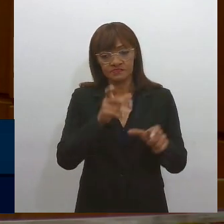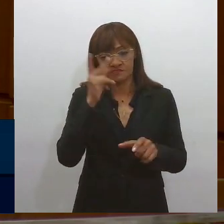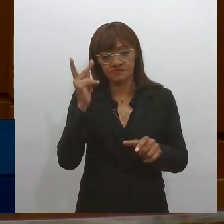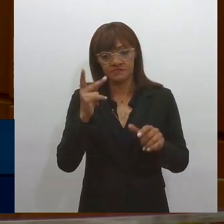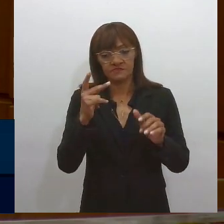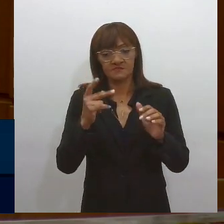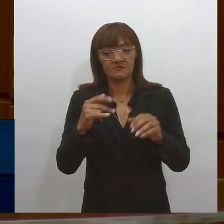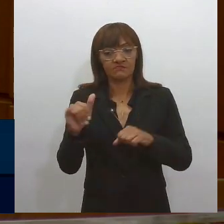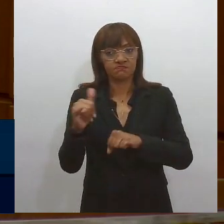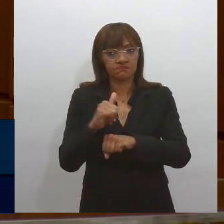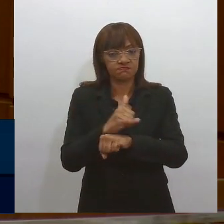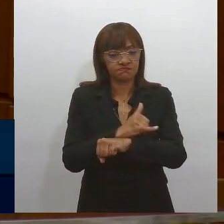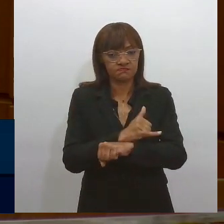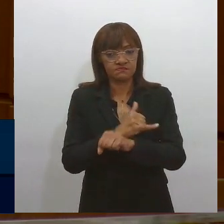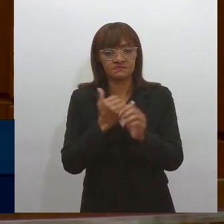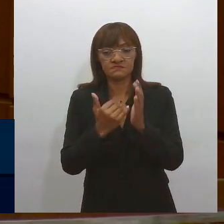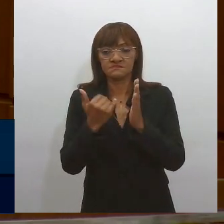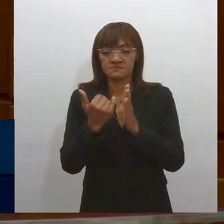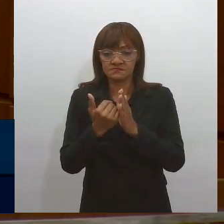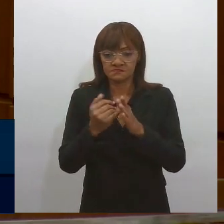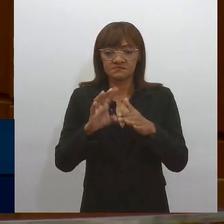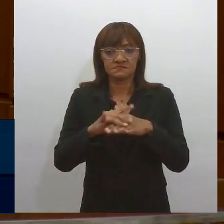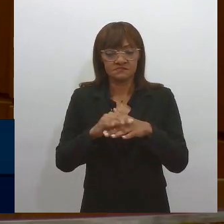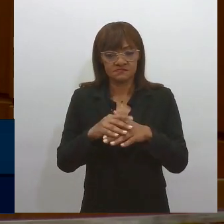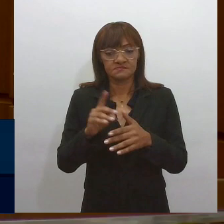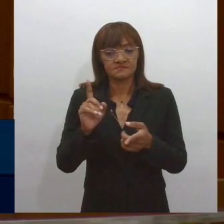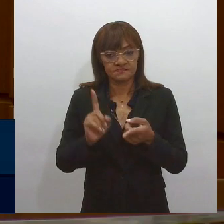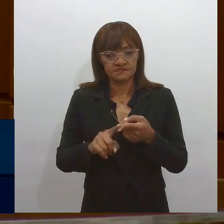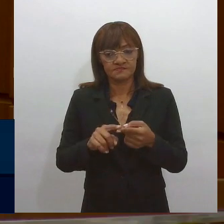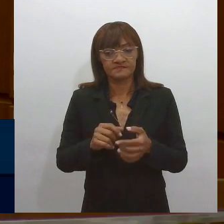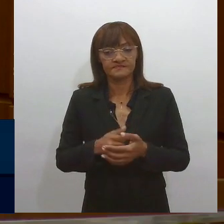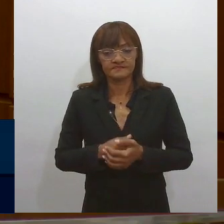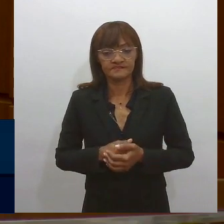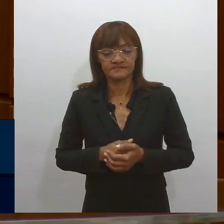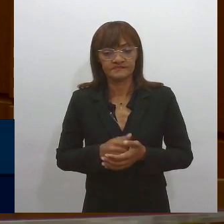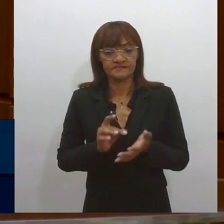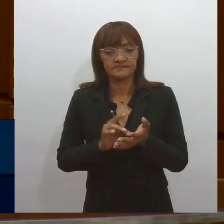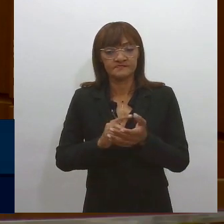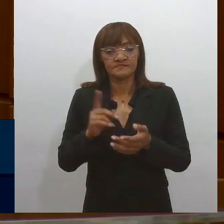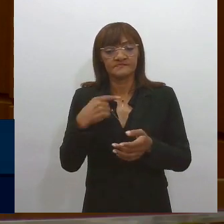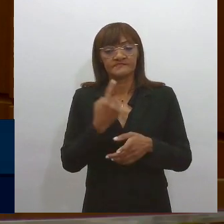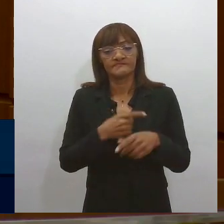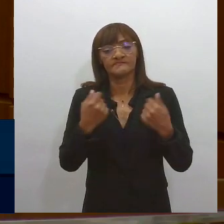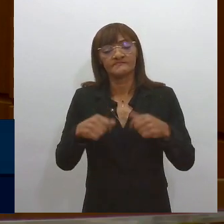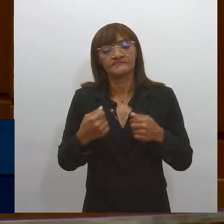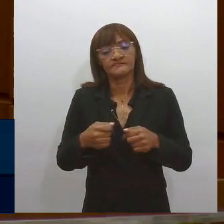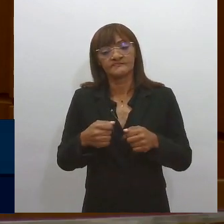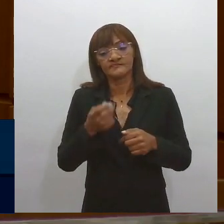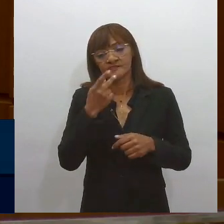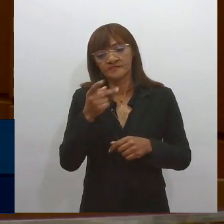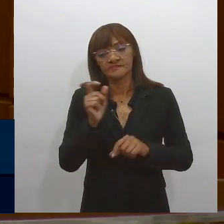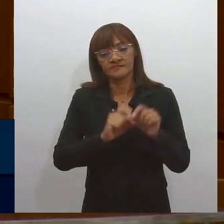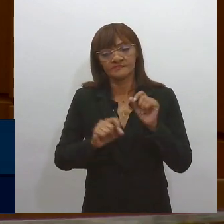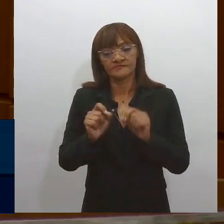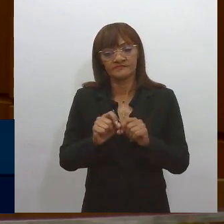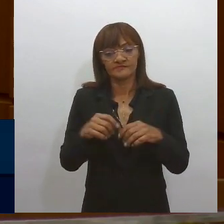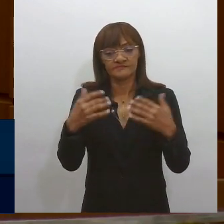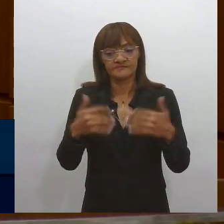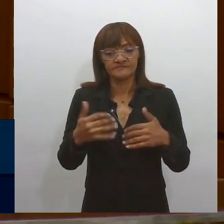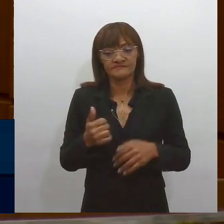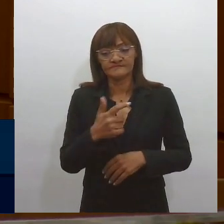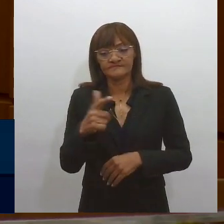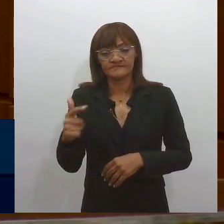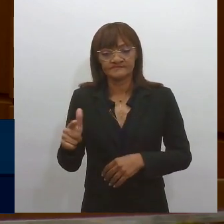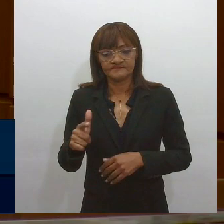código no Cid e que a gente precisa falar sobre essa doença que acarreta em tantas outras então meu muito obrigado